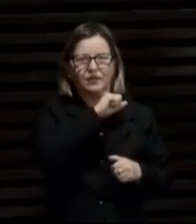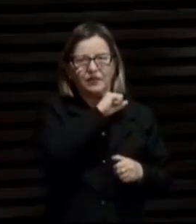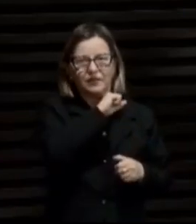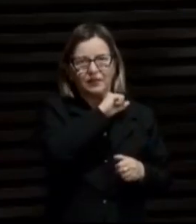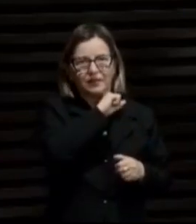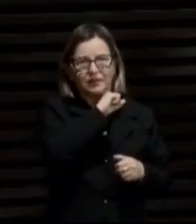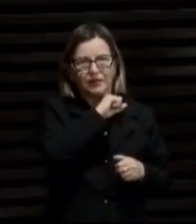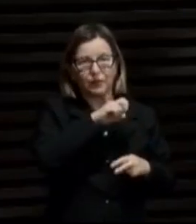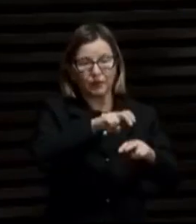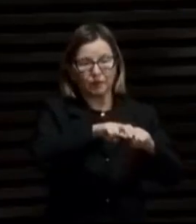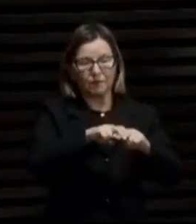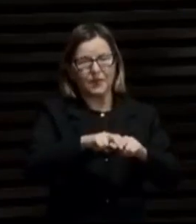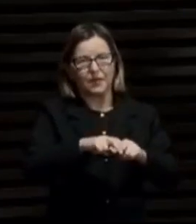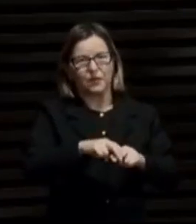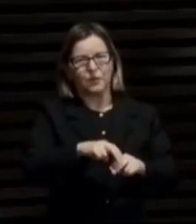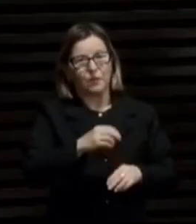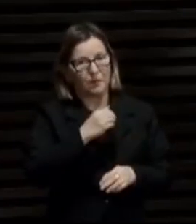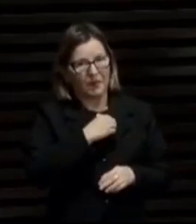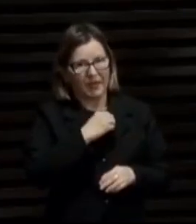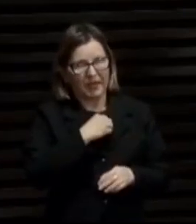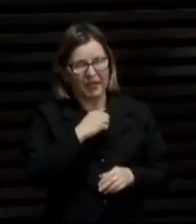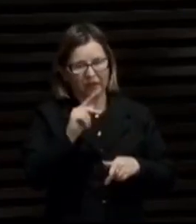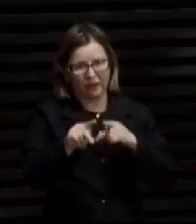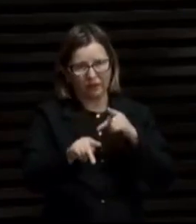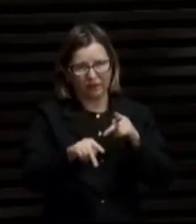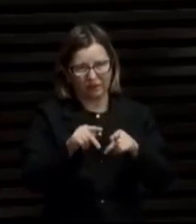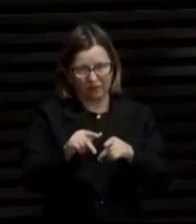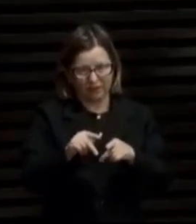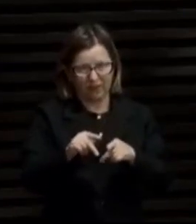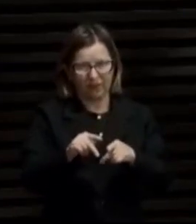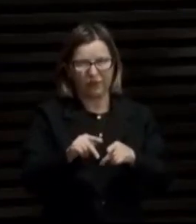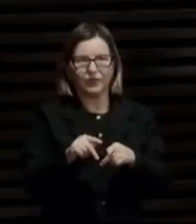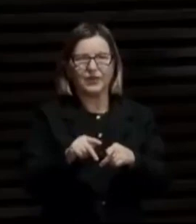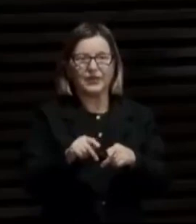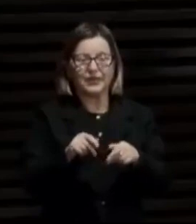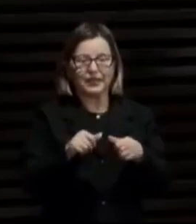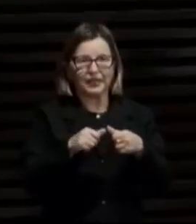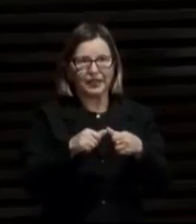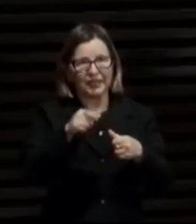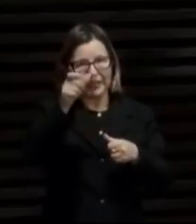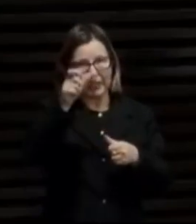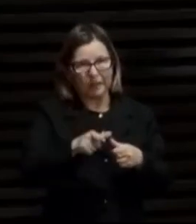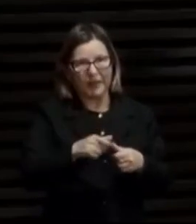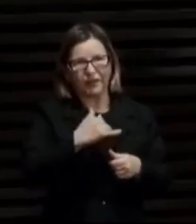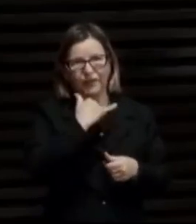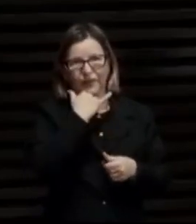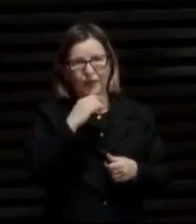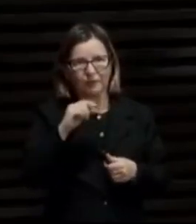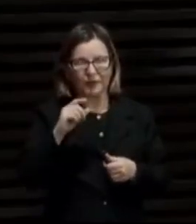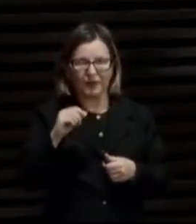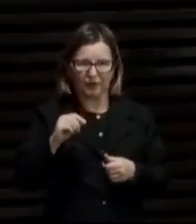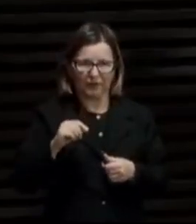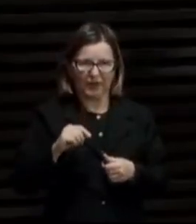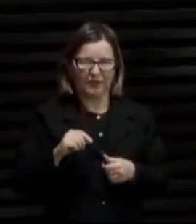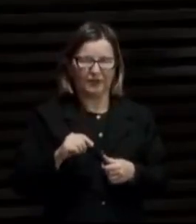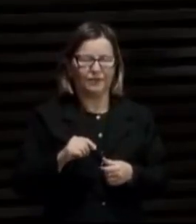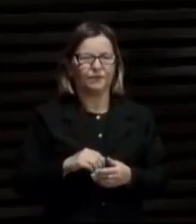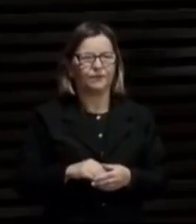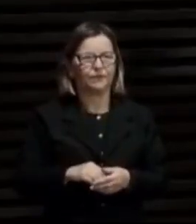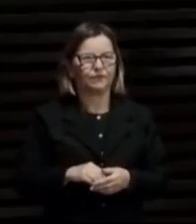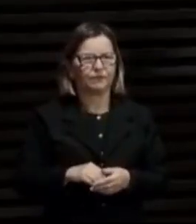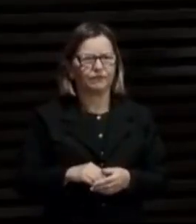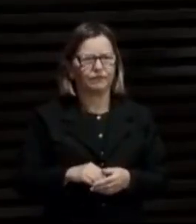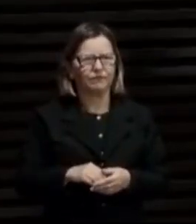ser-lhe-á perdoado o pecado que cometeu. Então, na antiga aliança, o pecador apresentava, segundo as